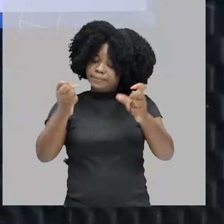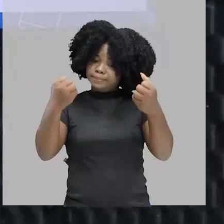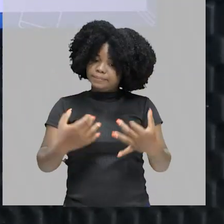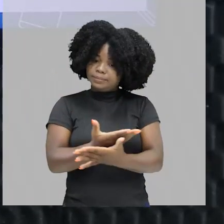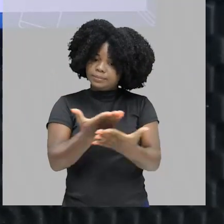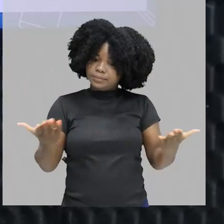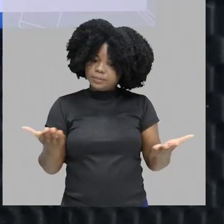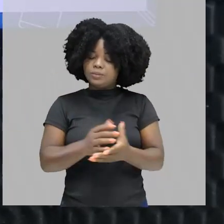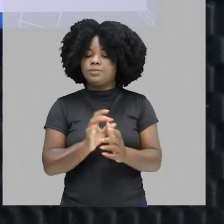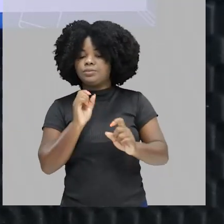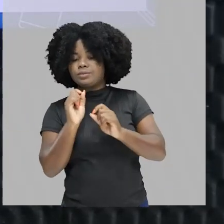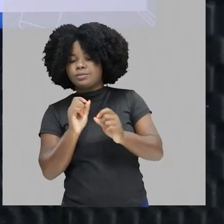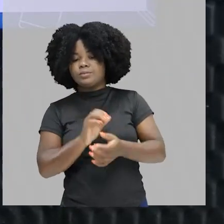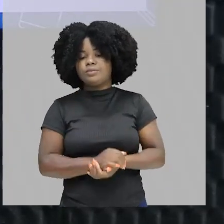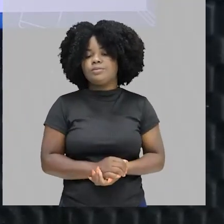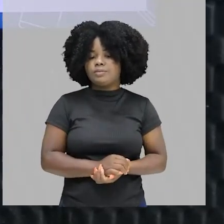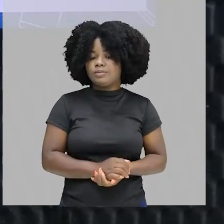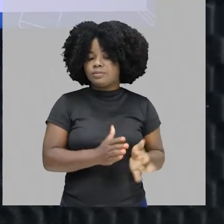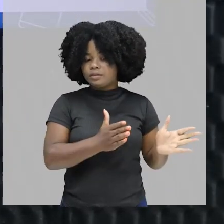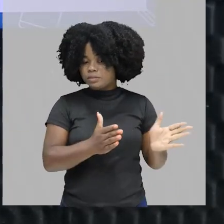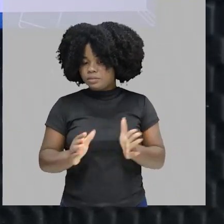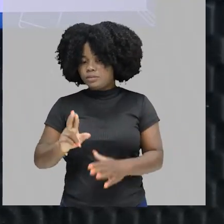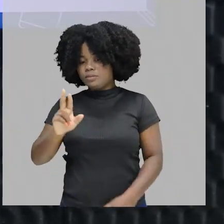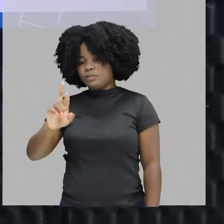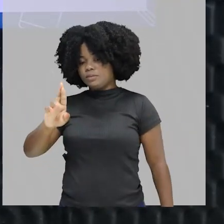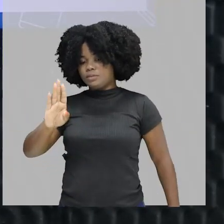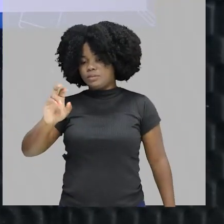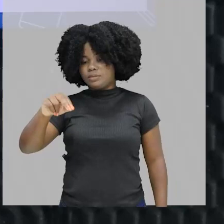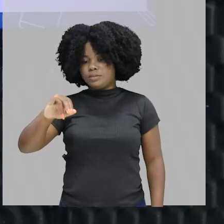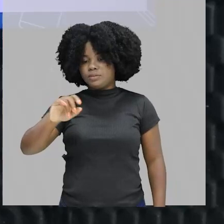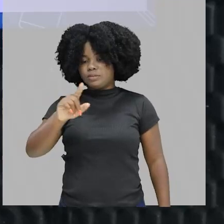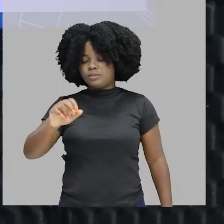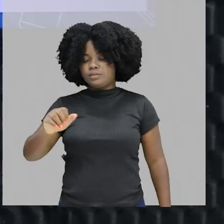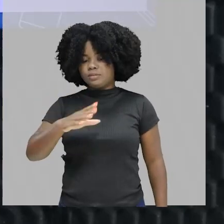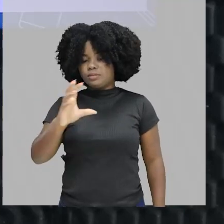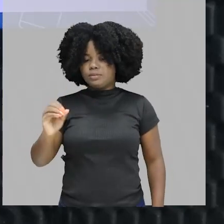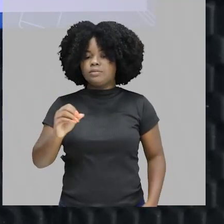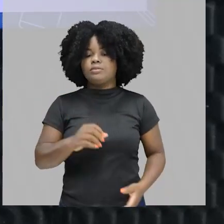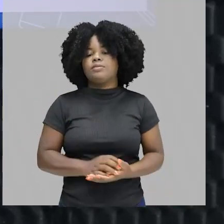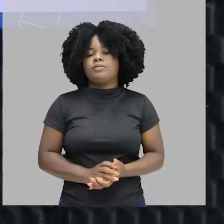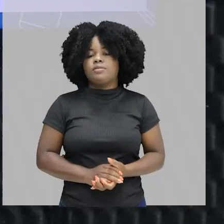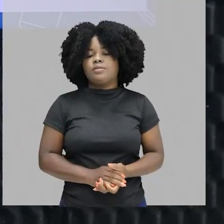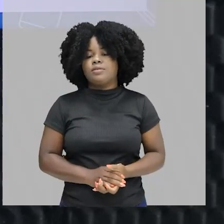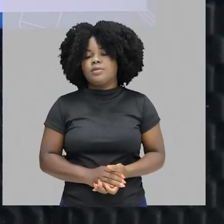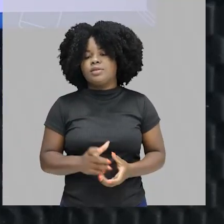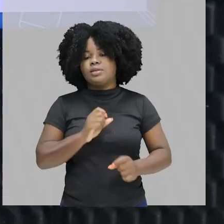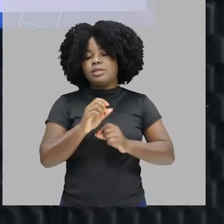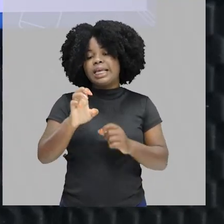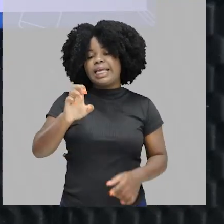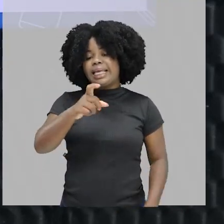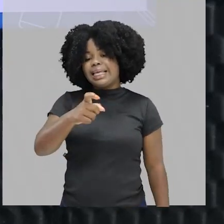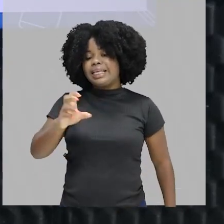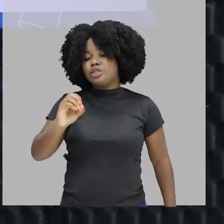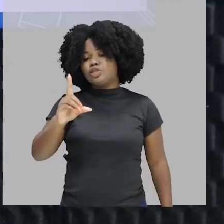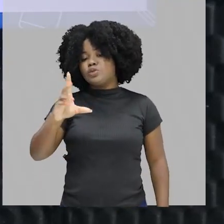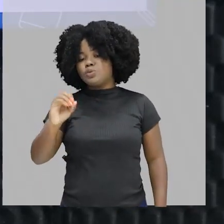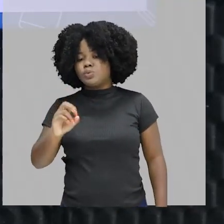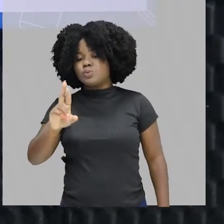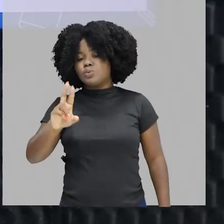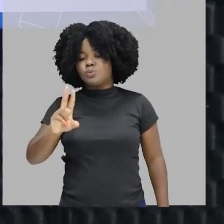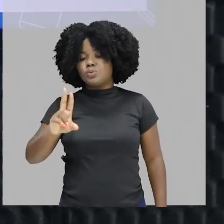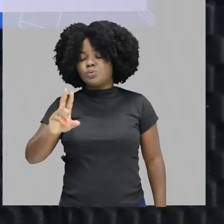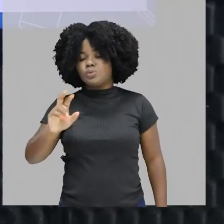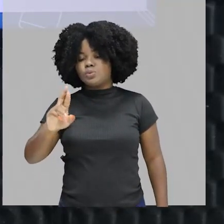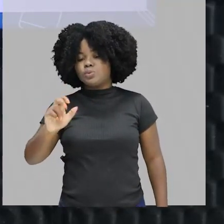outras aulas, que o nosso processo de urbanização ele vai ser pautado diretamente no êxodo rural, ou seja, do deslocamento